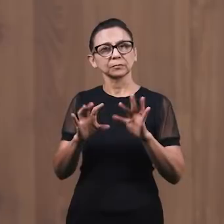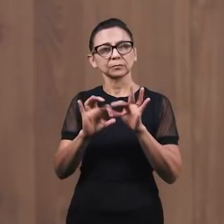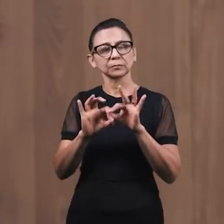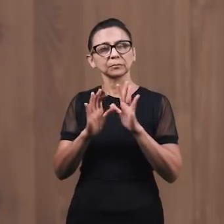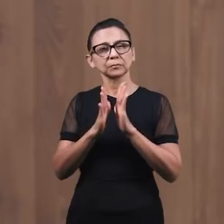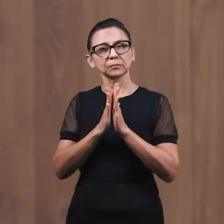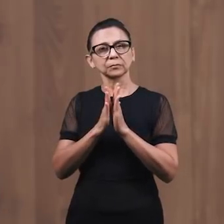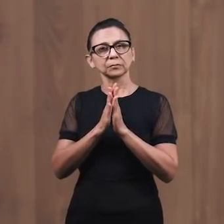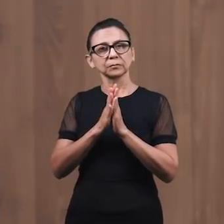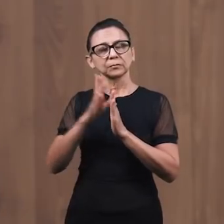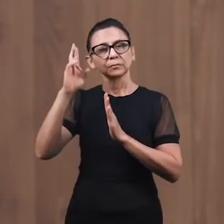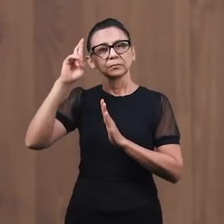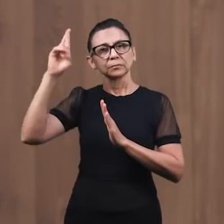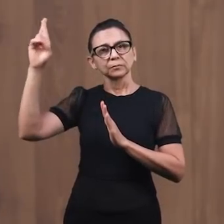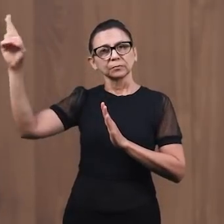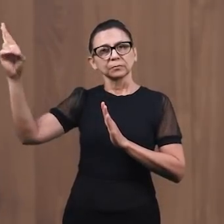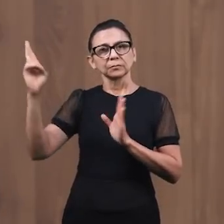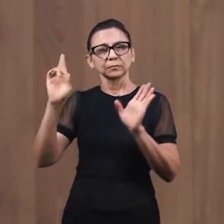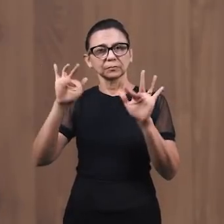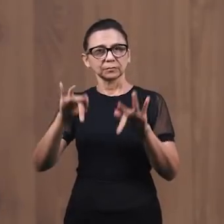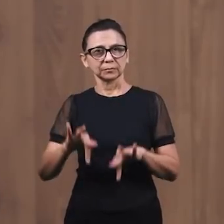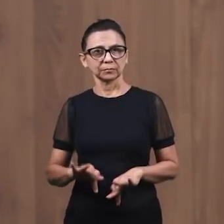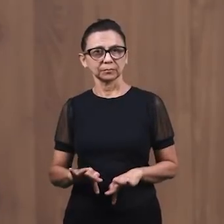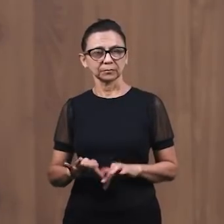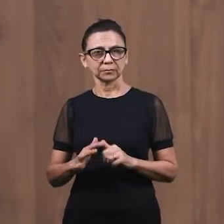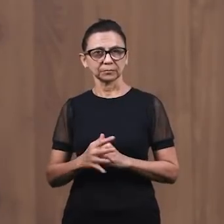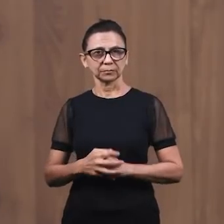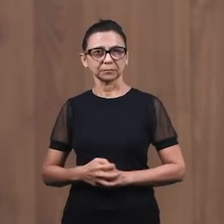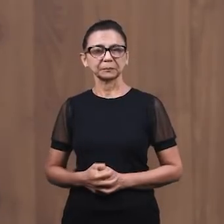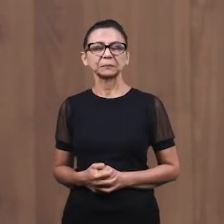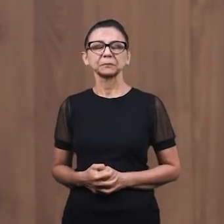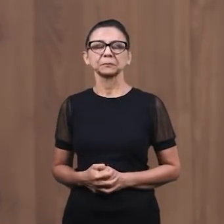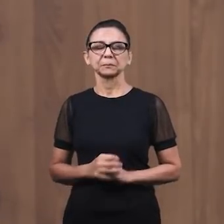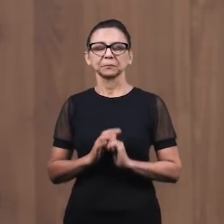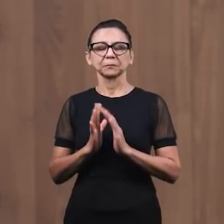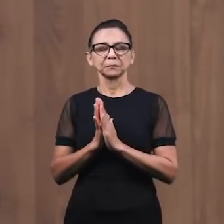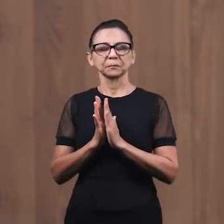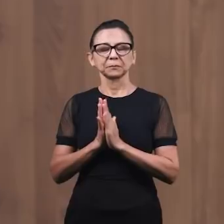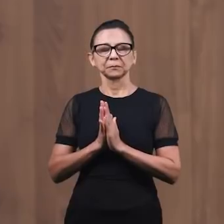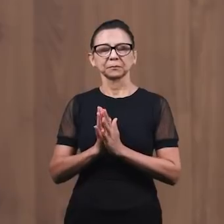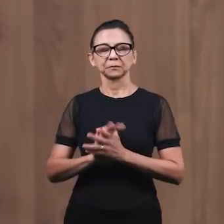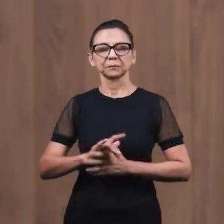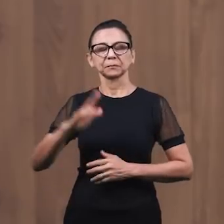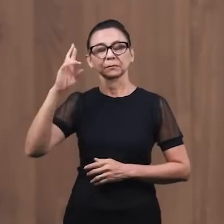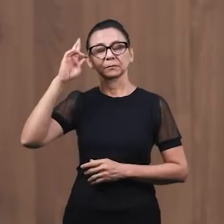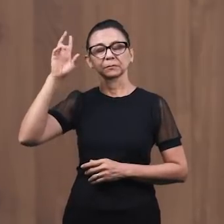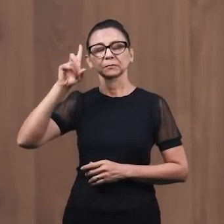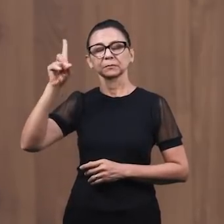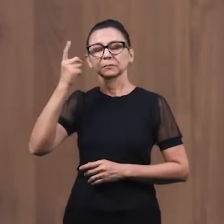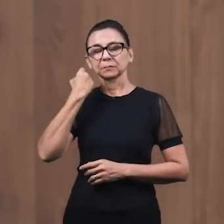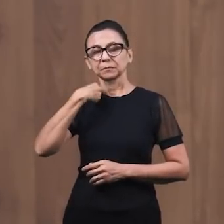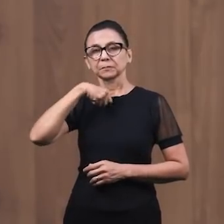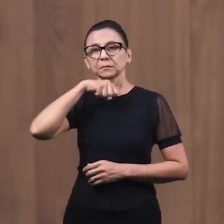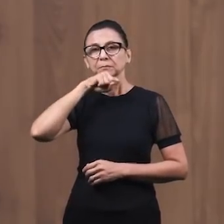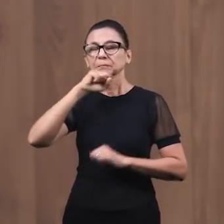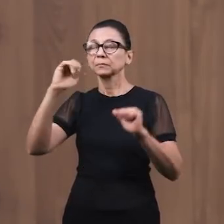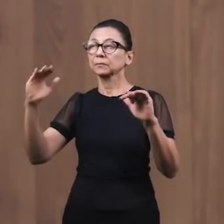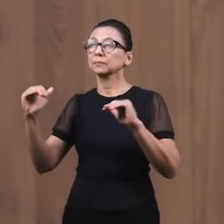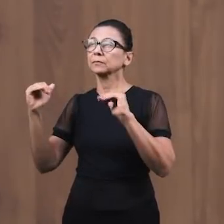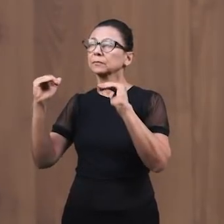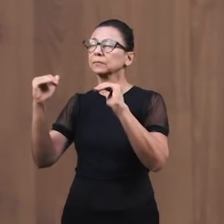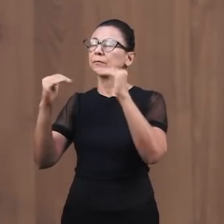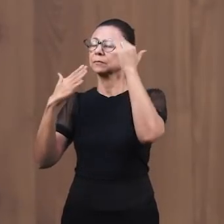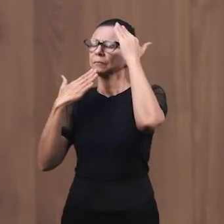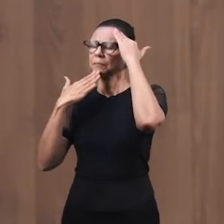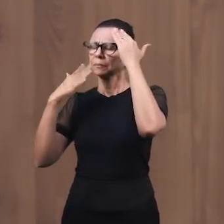condição de oração, para nós orarmos ao Senhor, para finalizarmos esta apresentação. Oremos ao nosso Deus. Senhor, nosso Deus e Pai,